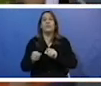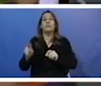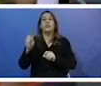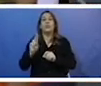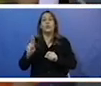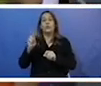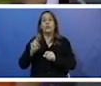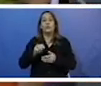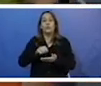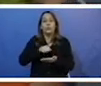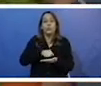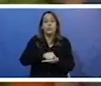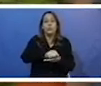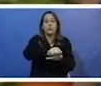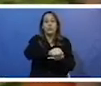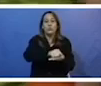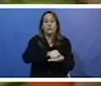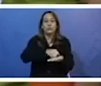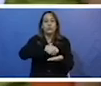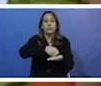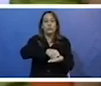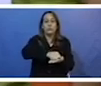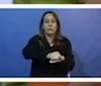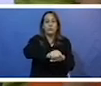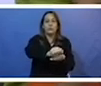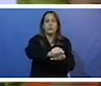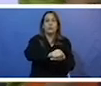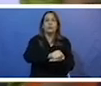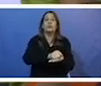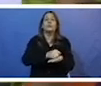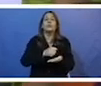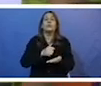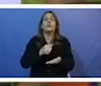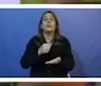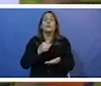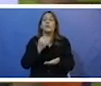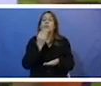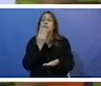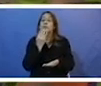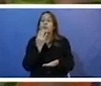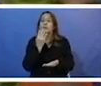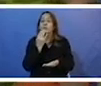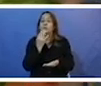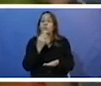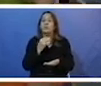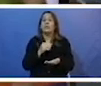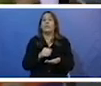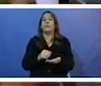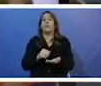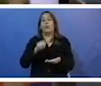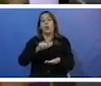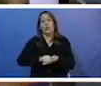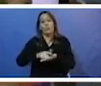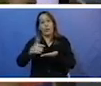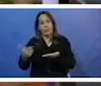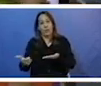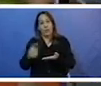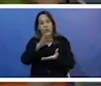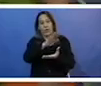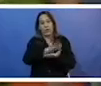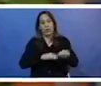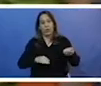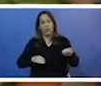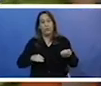um rolo ou algo parecido. Ele passa a tinta nas partes salientes do entalhe, daí ele imprime